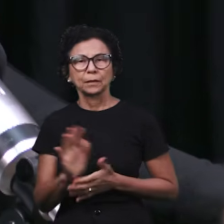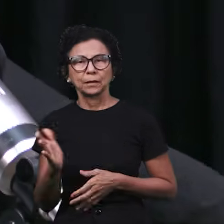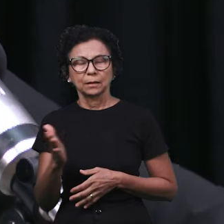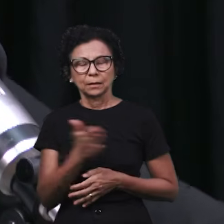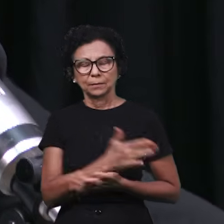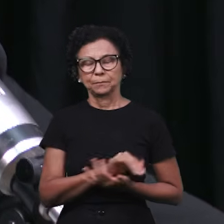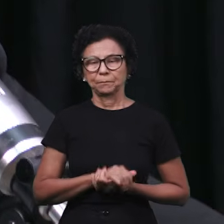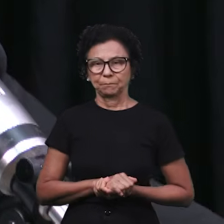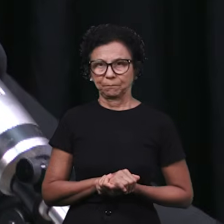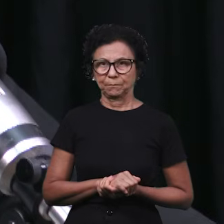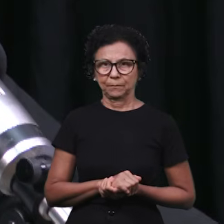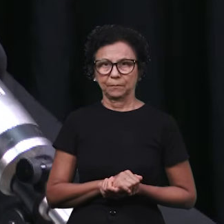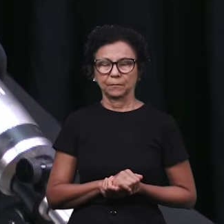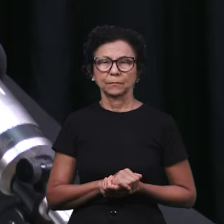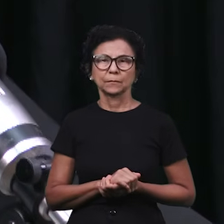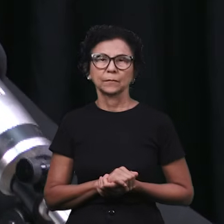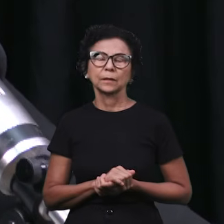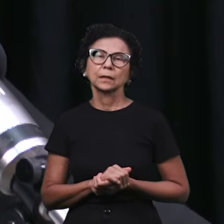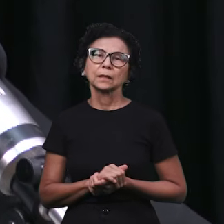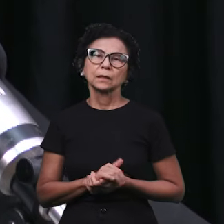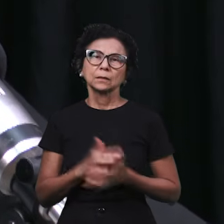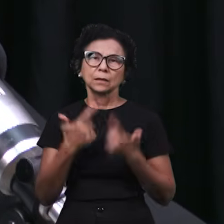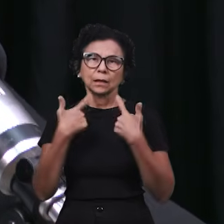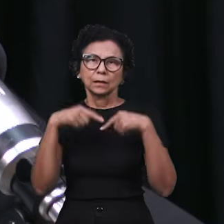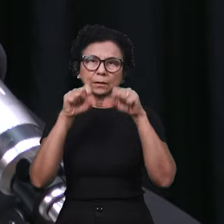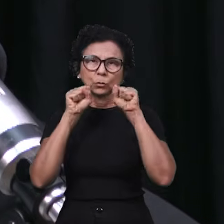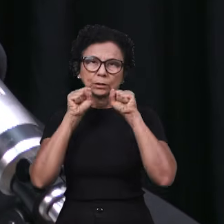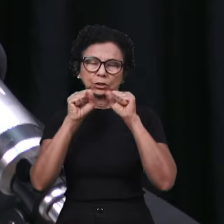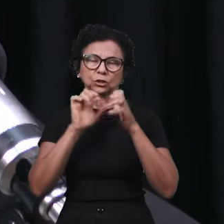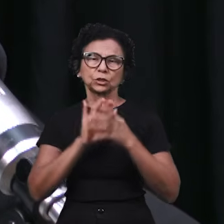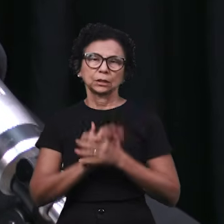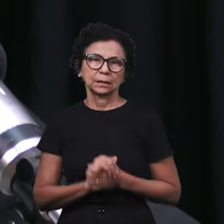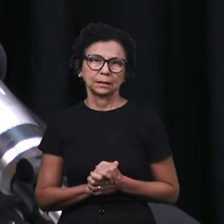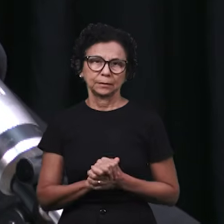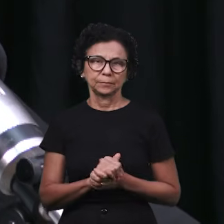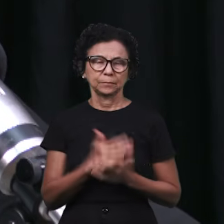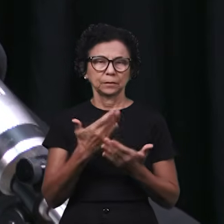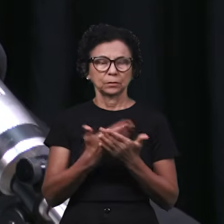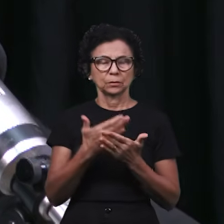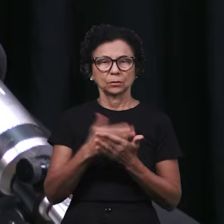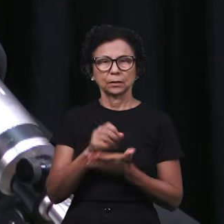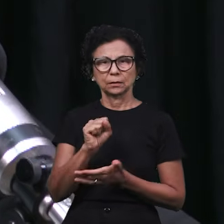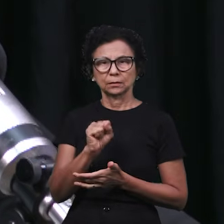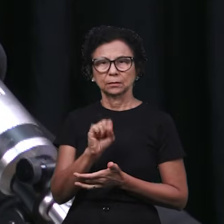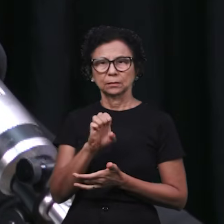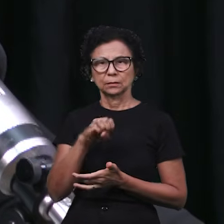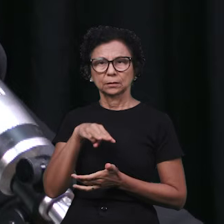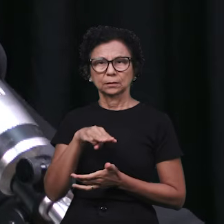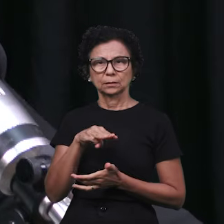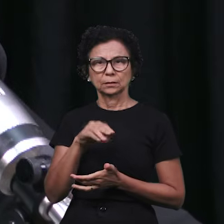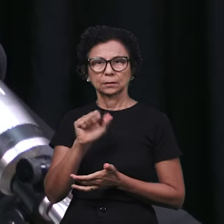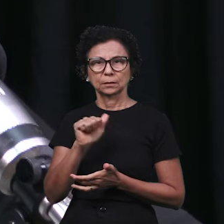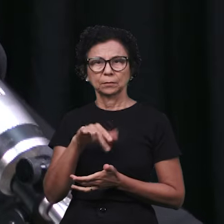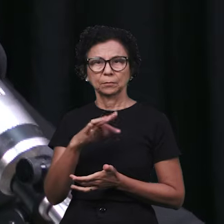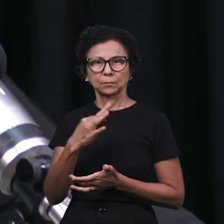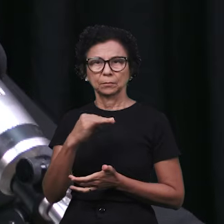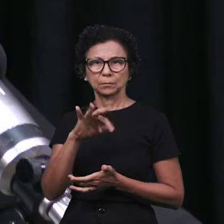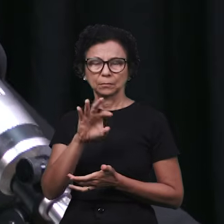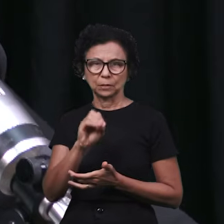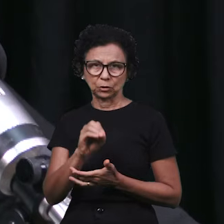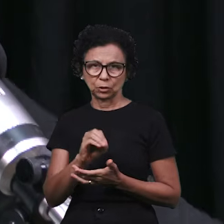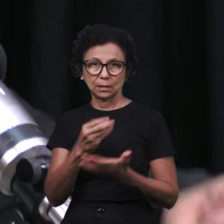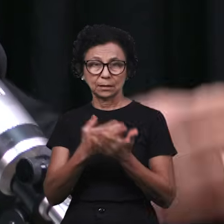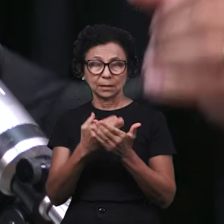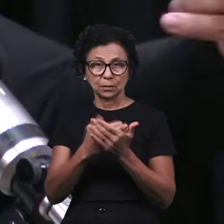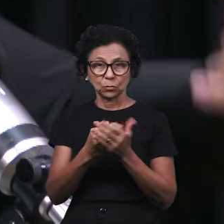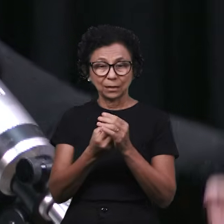da linguística, existe um termo chamado semântica, que é o estudo da origem da palavra e o seu significado, né? E aí ele traz dois termos que dá pra gente aplicar